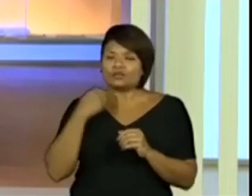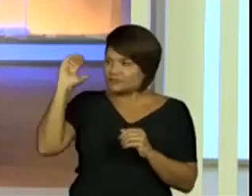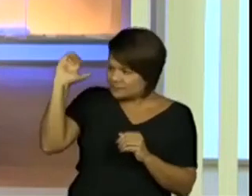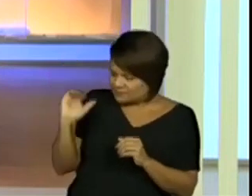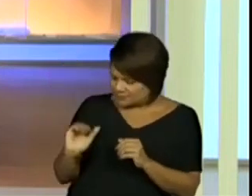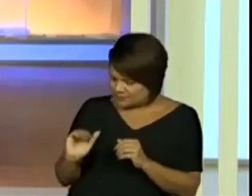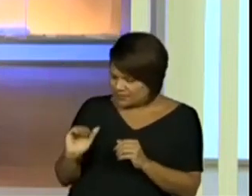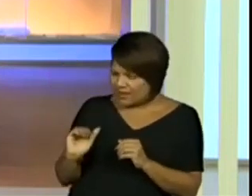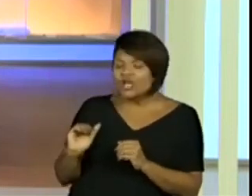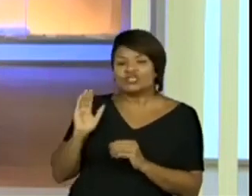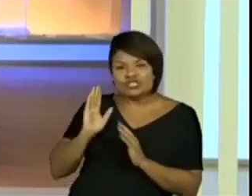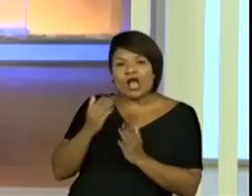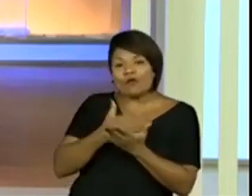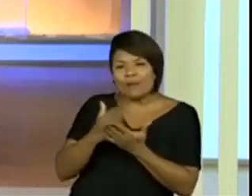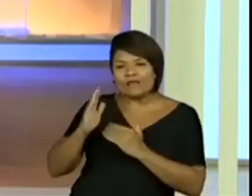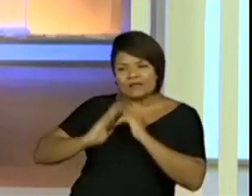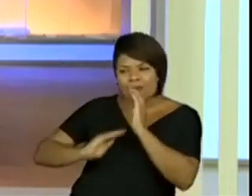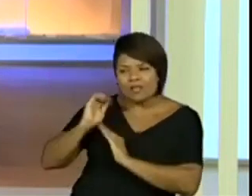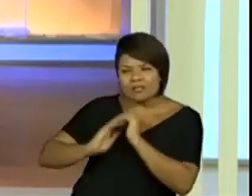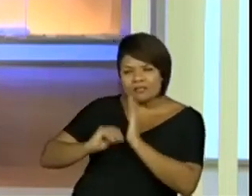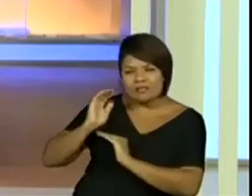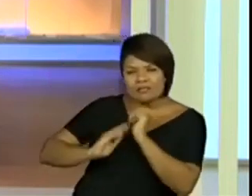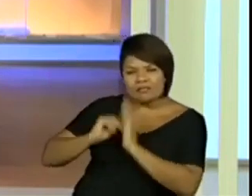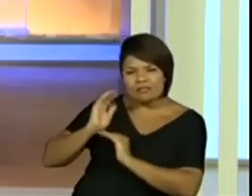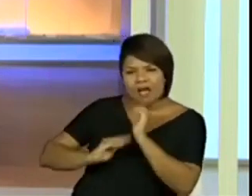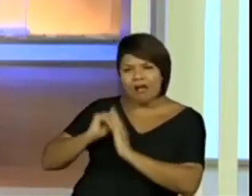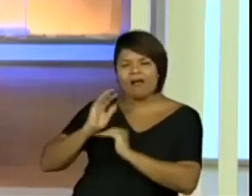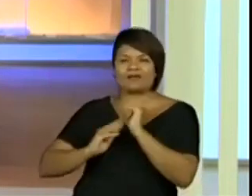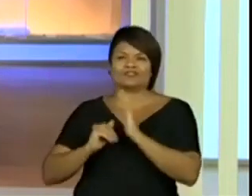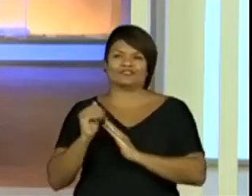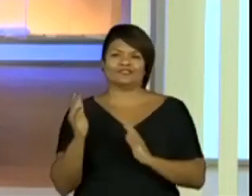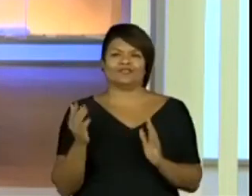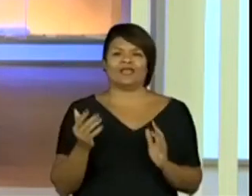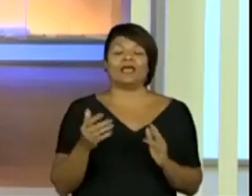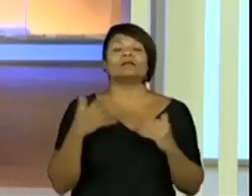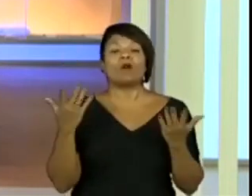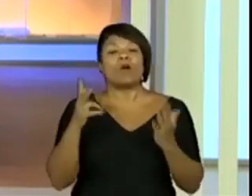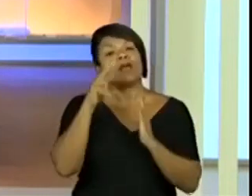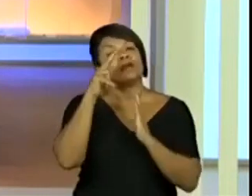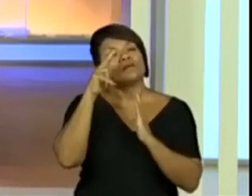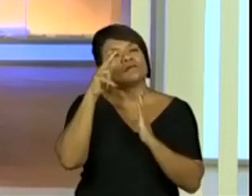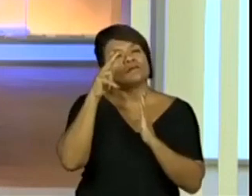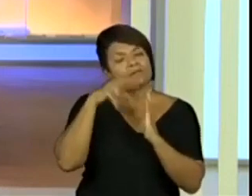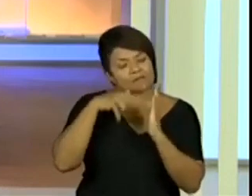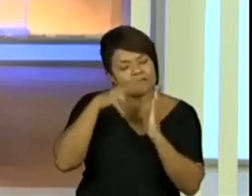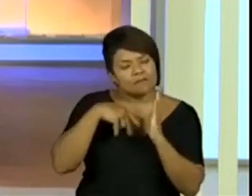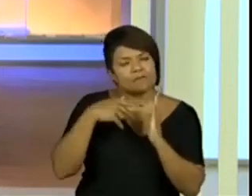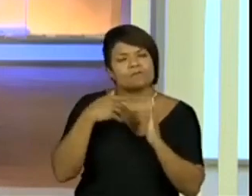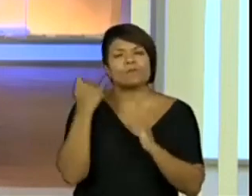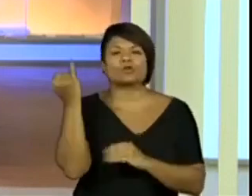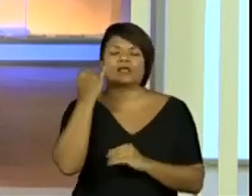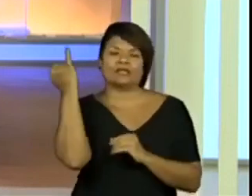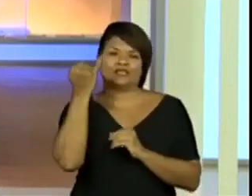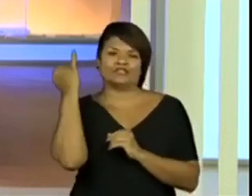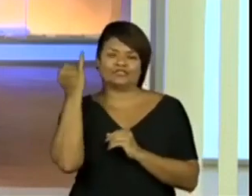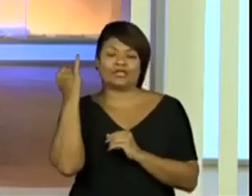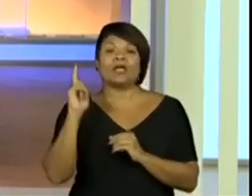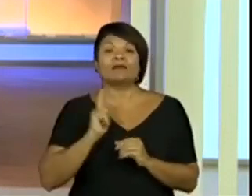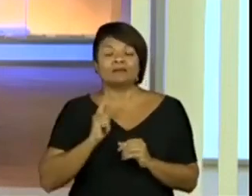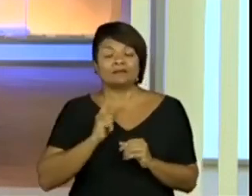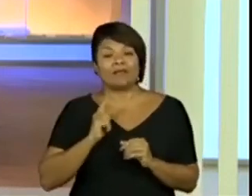quando crianças. Então é muito importante a leitura, que vocês insuflem essa bagagem